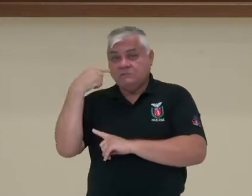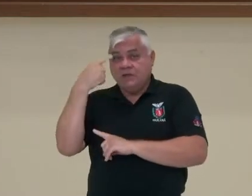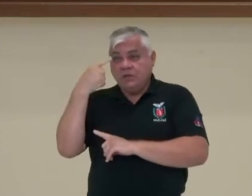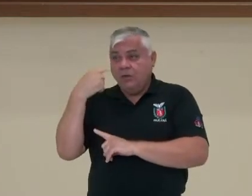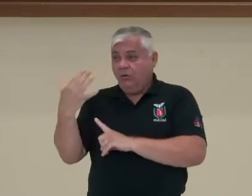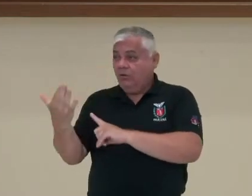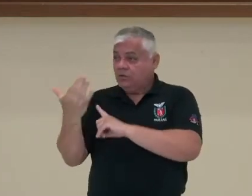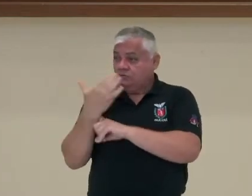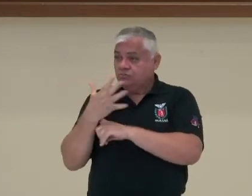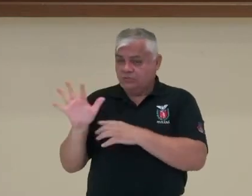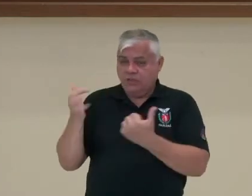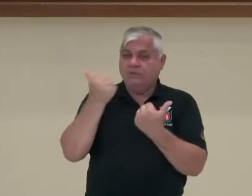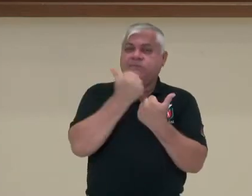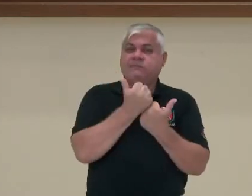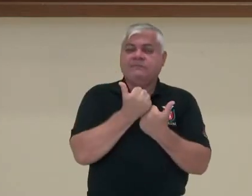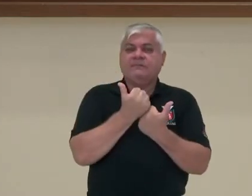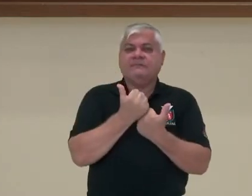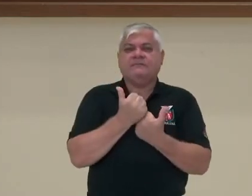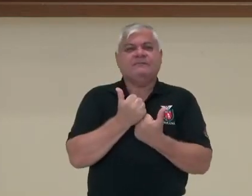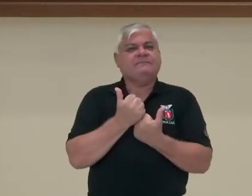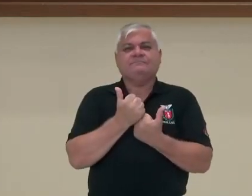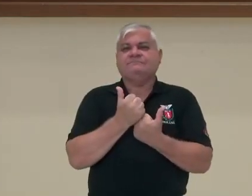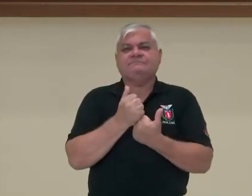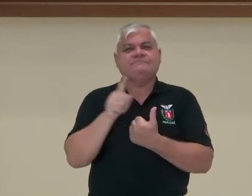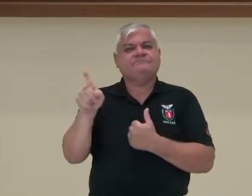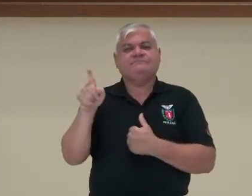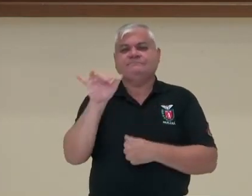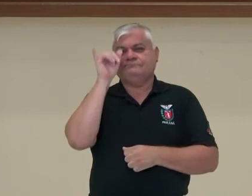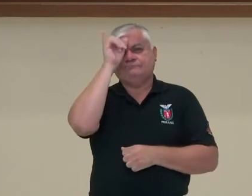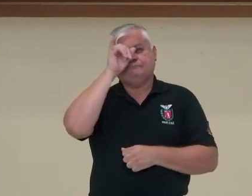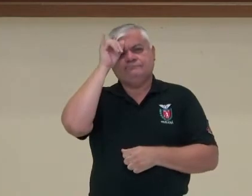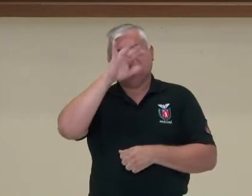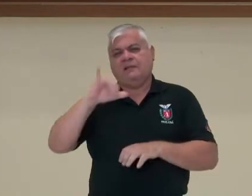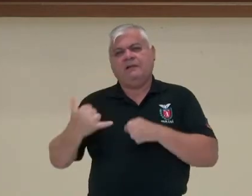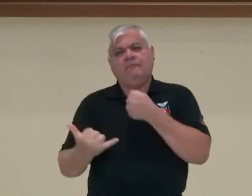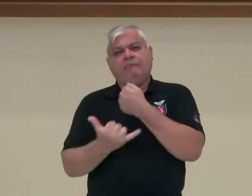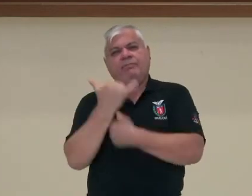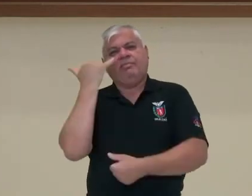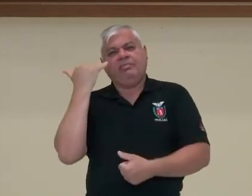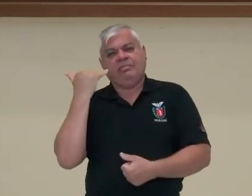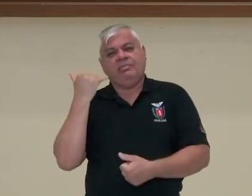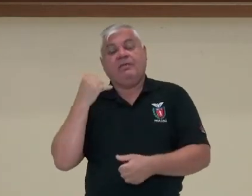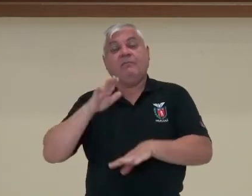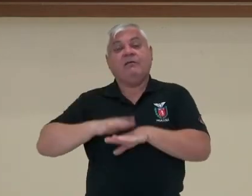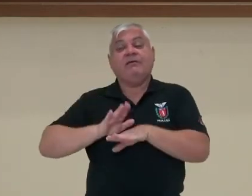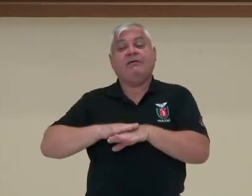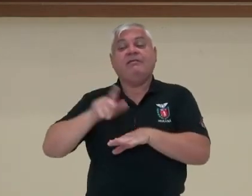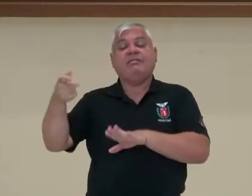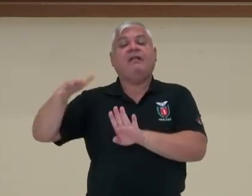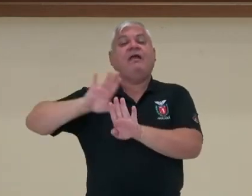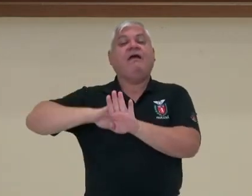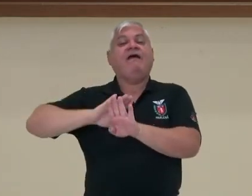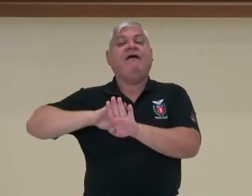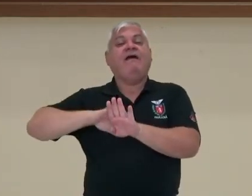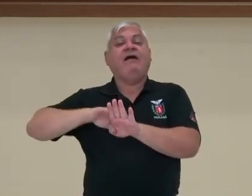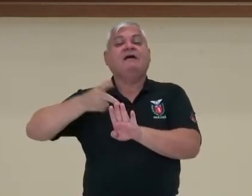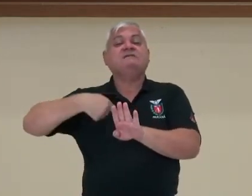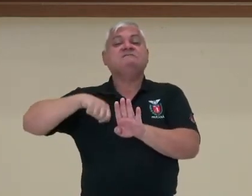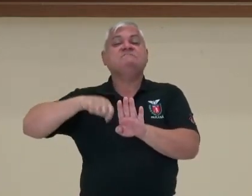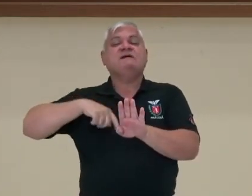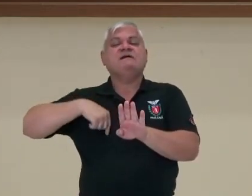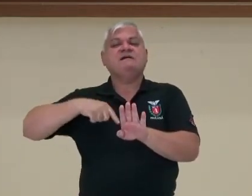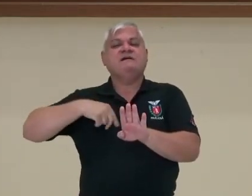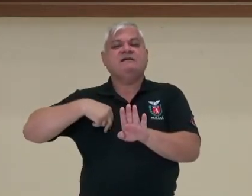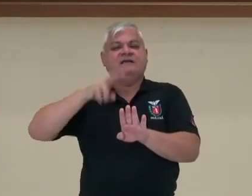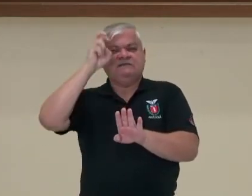ascender o trono. Só que ele estava enganado com relação, né, às pretensões espanholas. E isso,